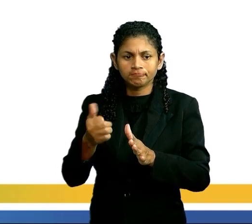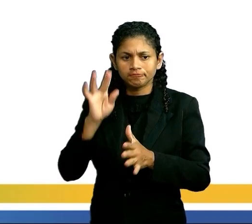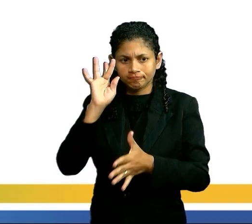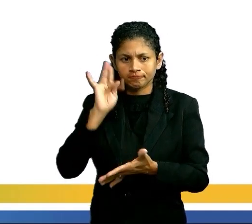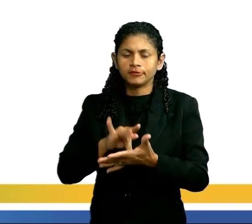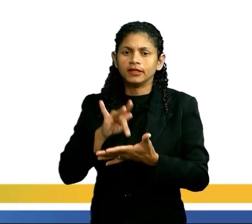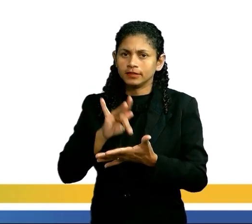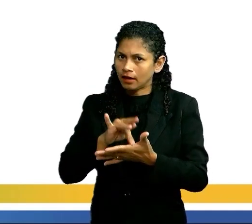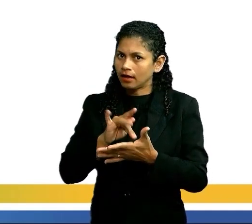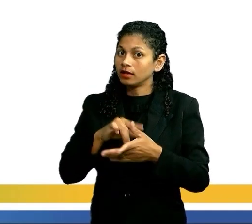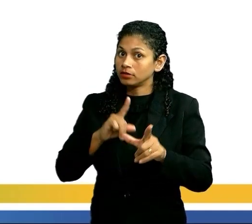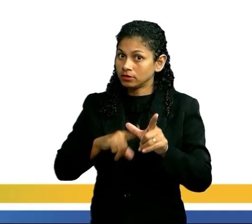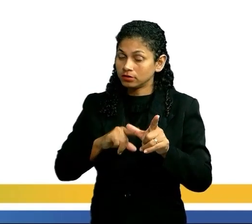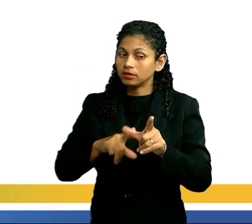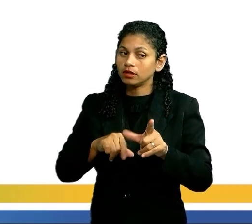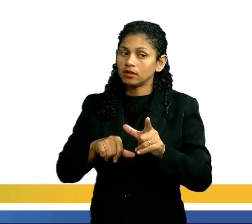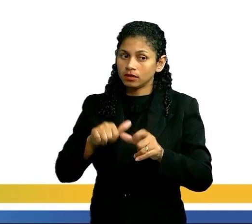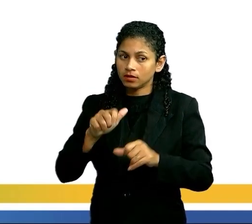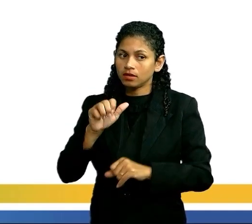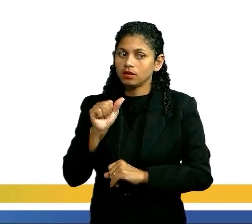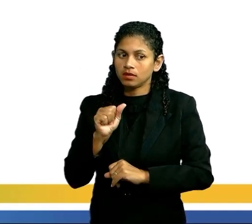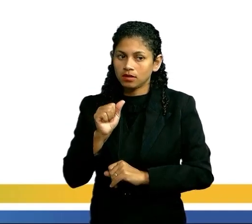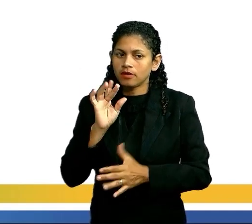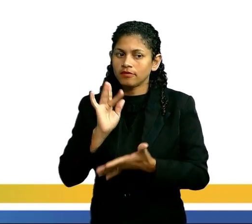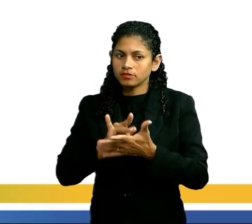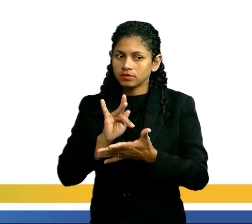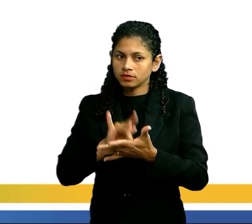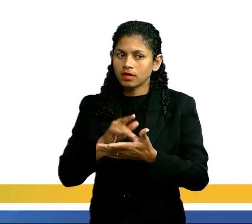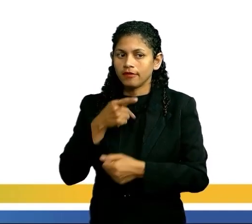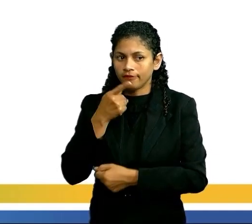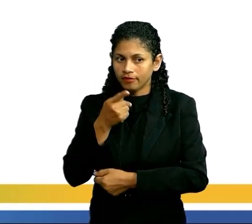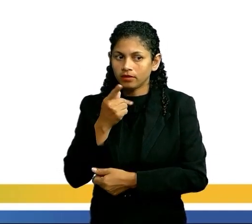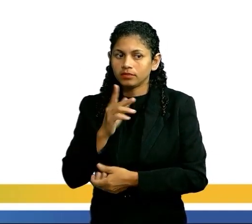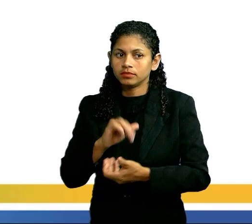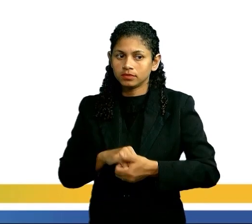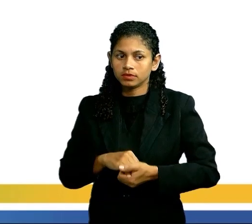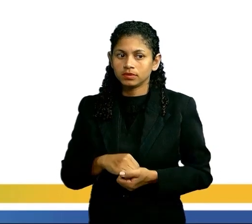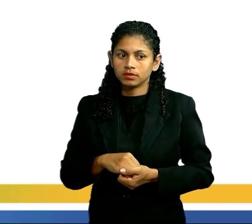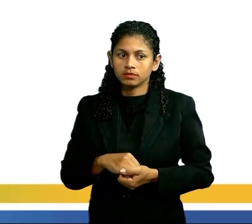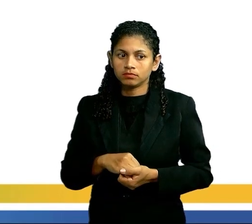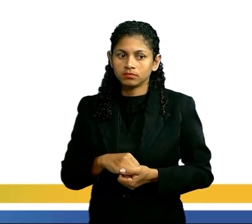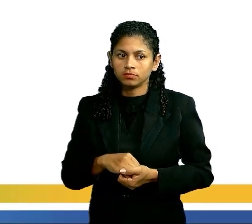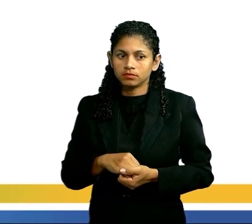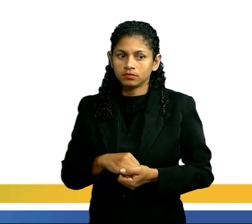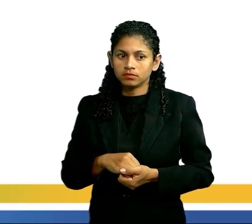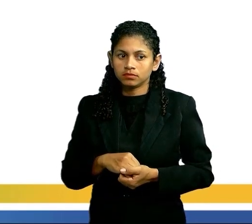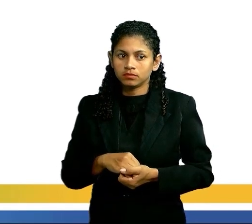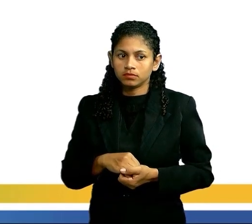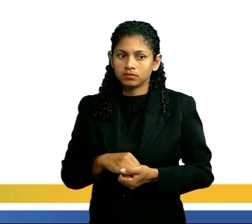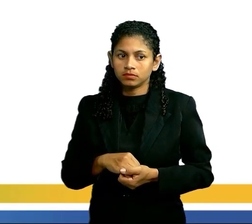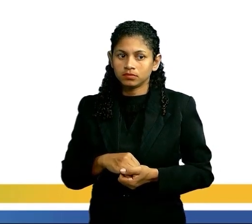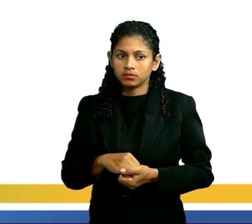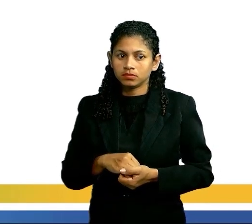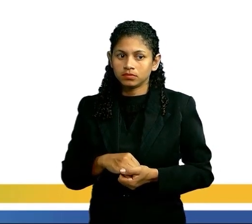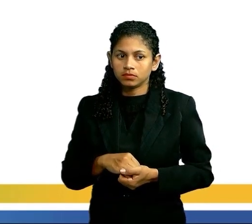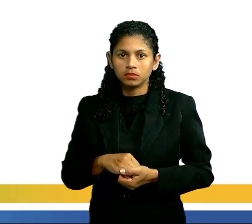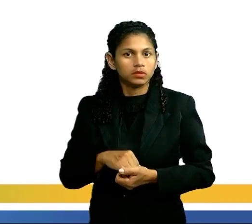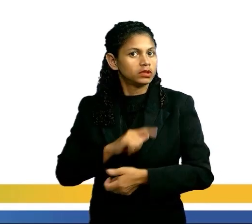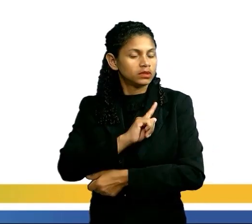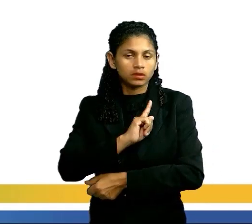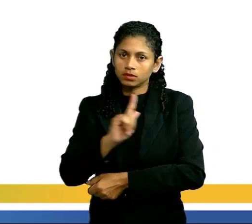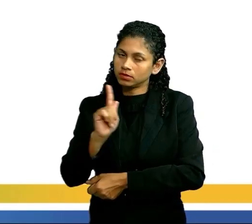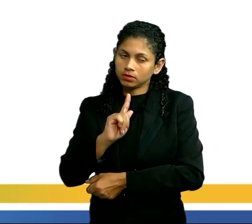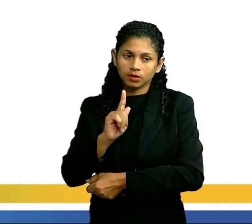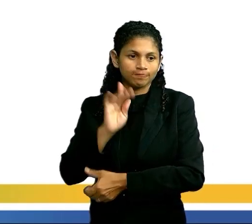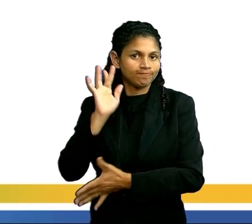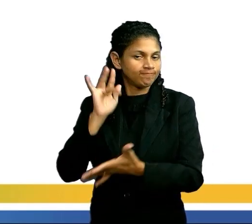Tem sim. Tem ligação simples e dupla? Será? Vamos ver se tem. Não tem, ó. Só tem uma ligação dupla aqui em